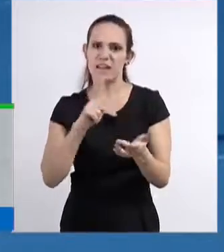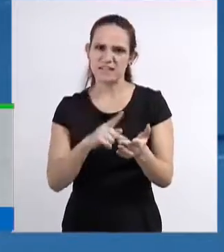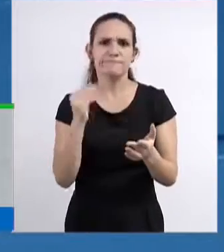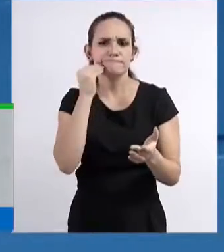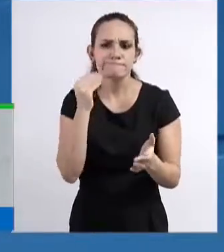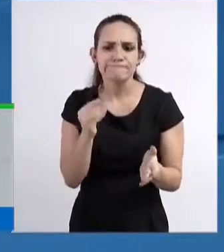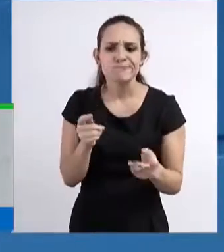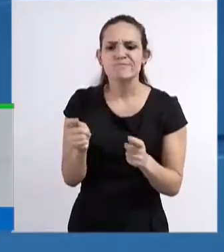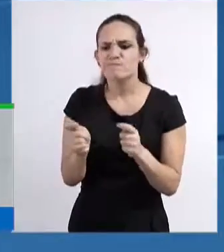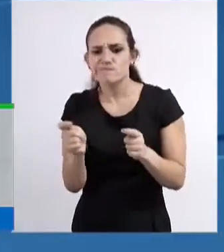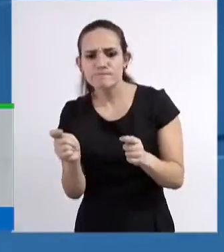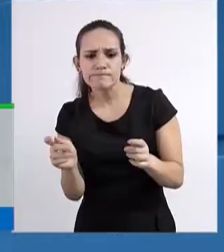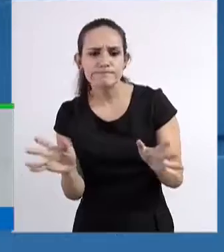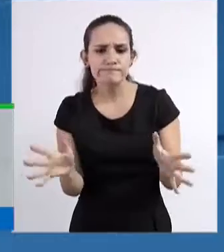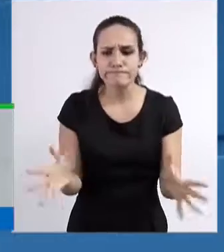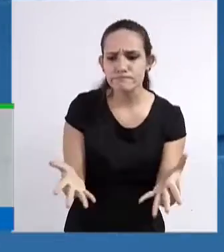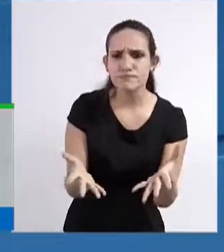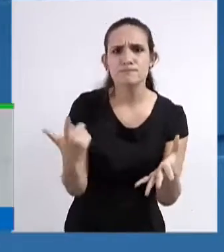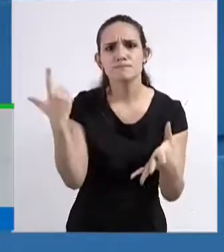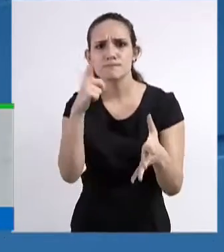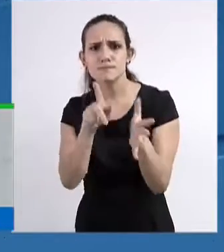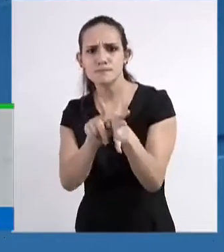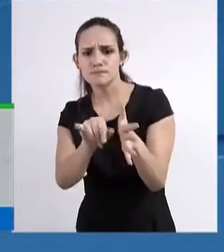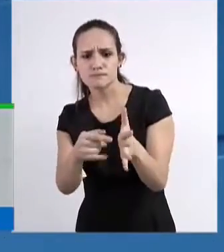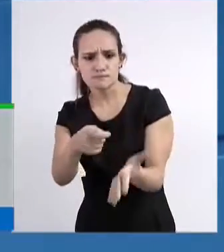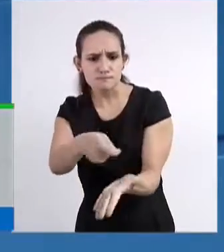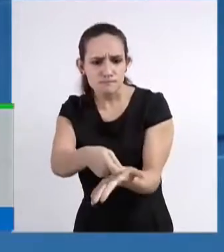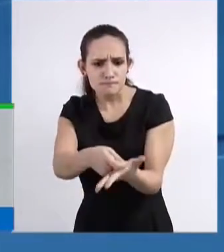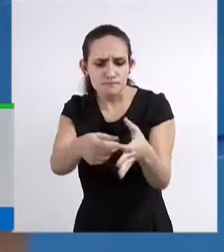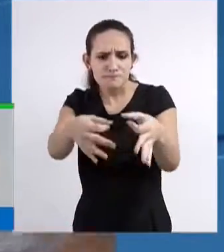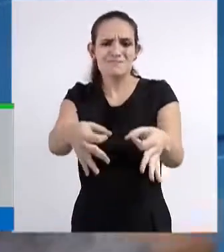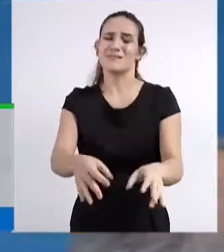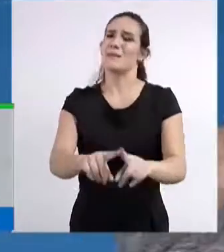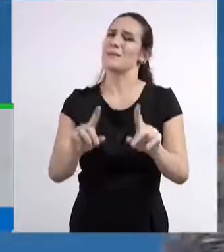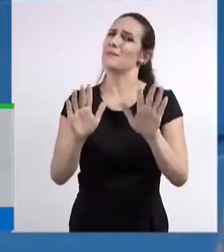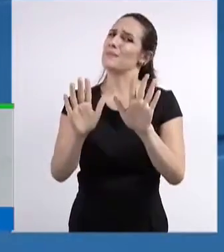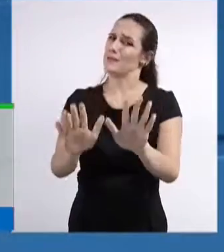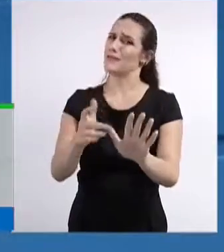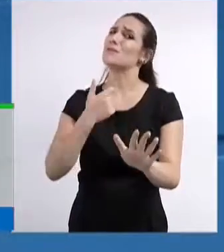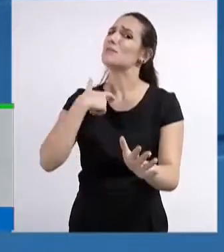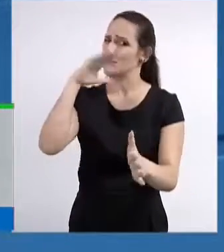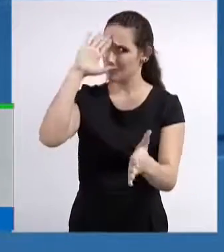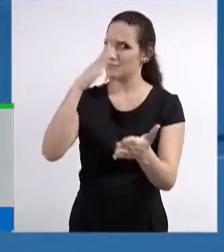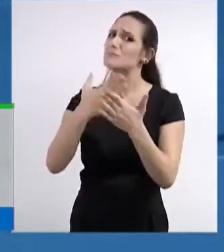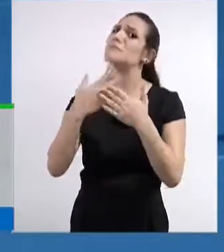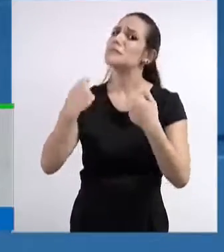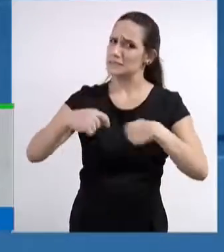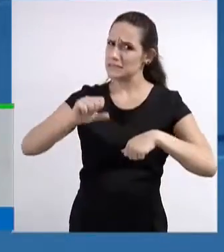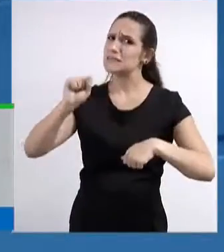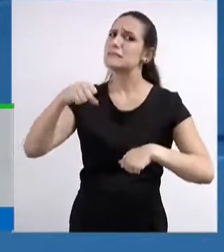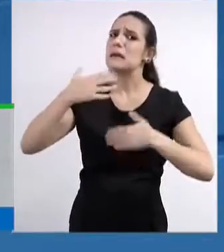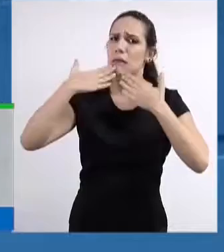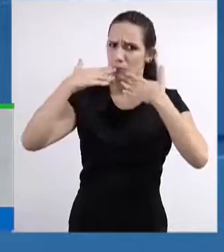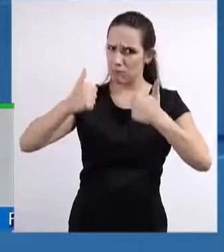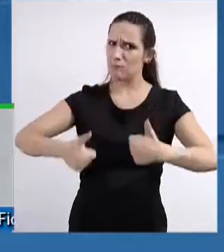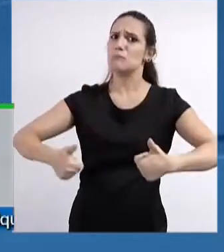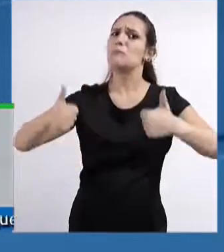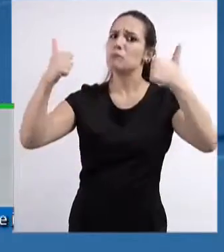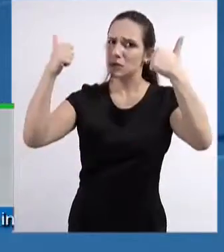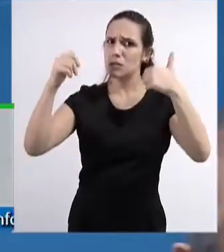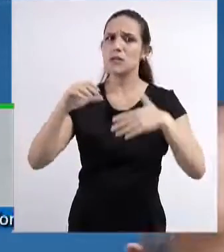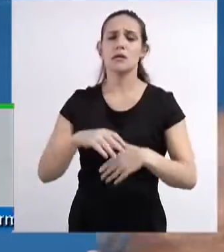que os programas estejam, né, funcionando, mas a gente acredita que precisa melhorar e muito,